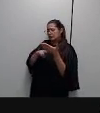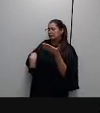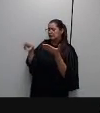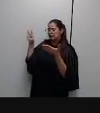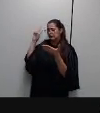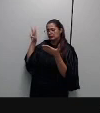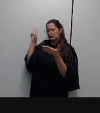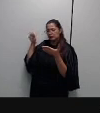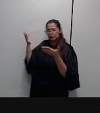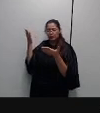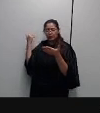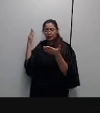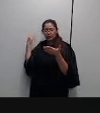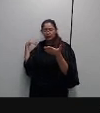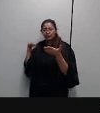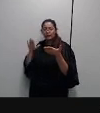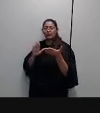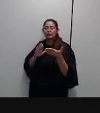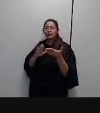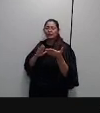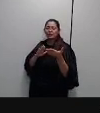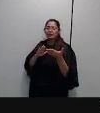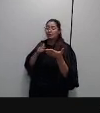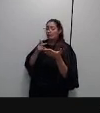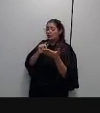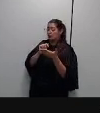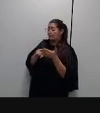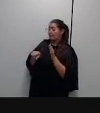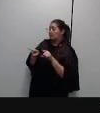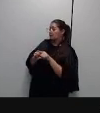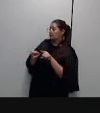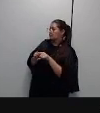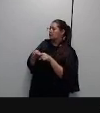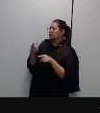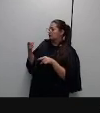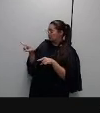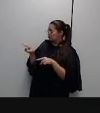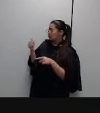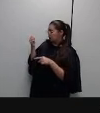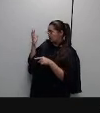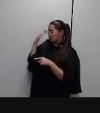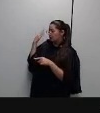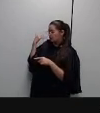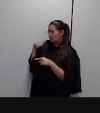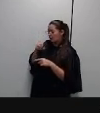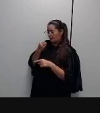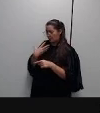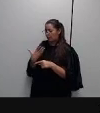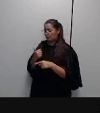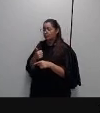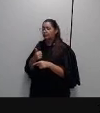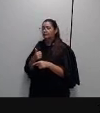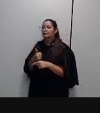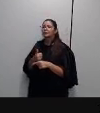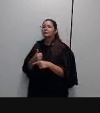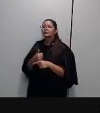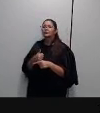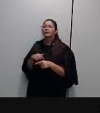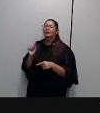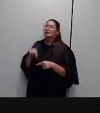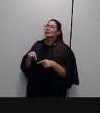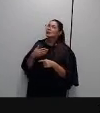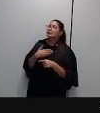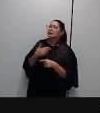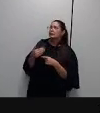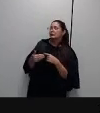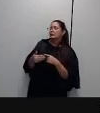matéria Há também um de vossa excelência mais embora natureza jurídica tenha digamos assim e